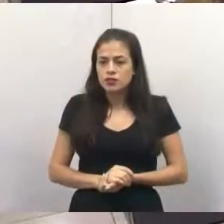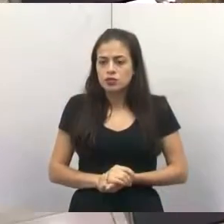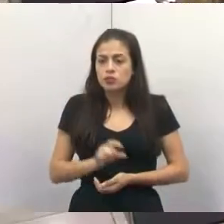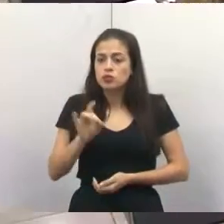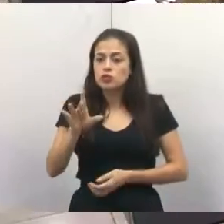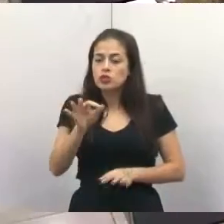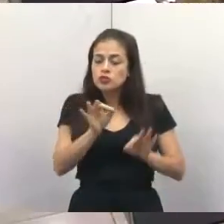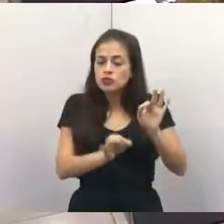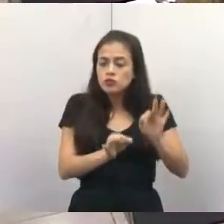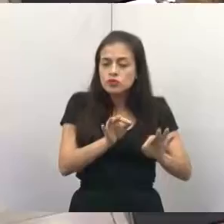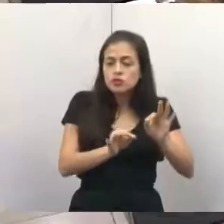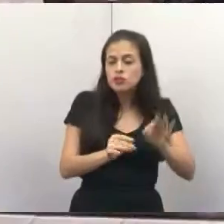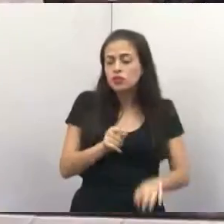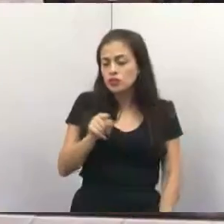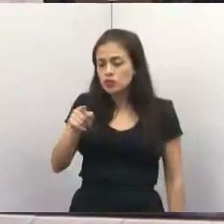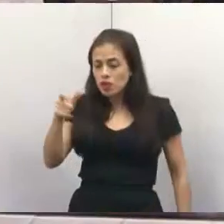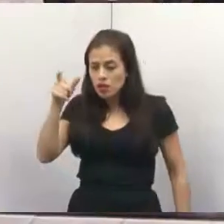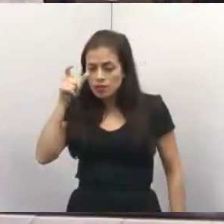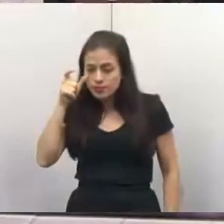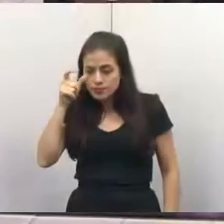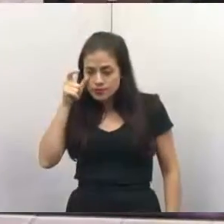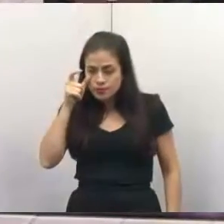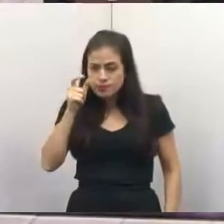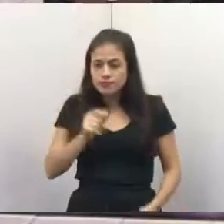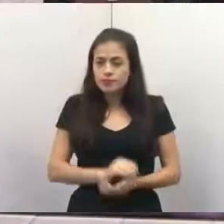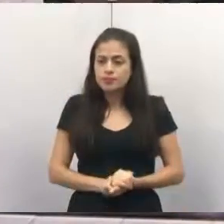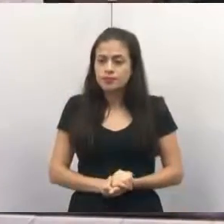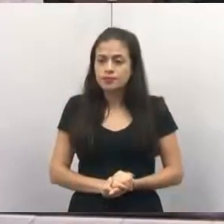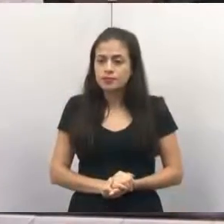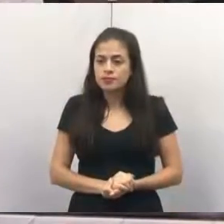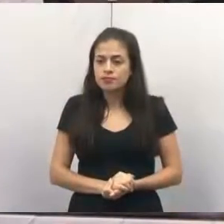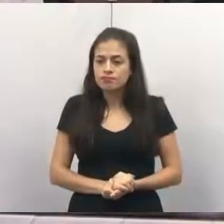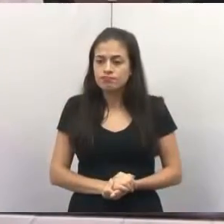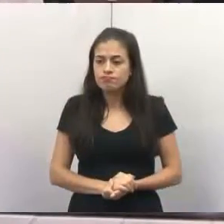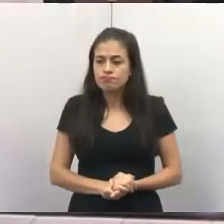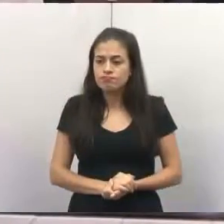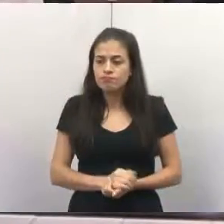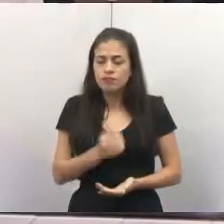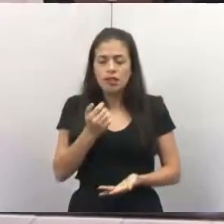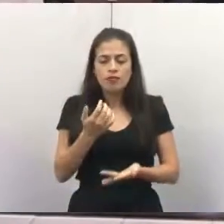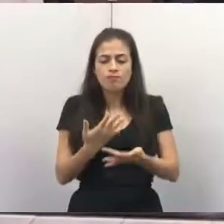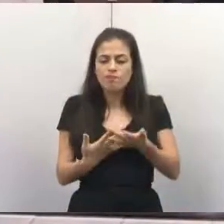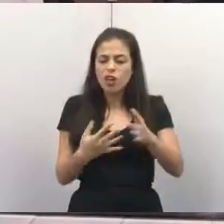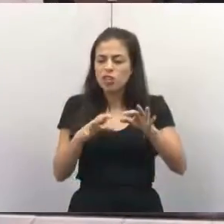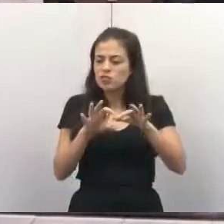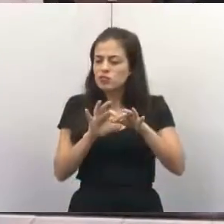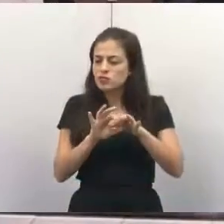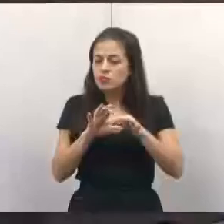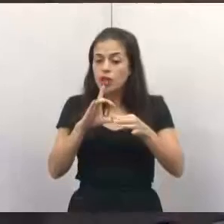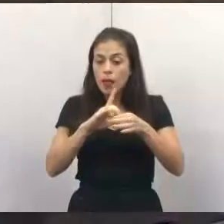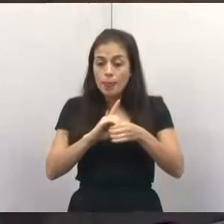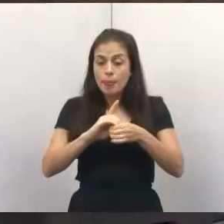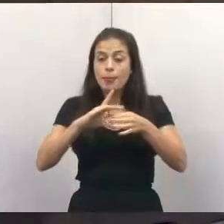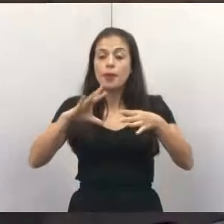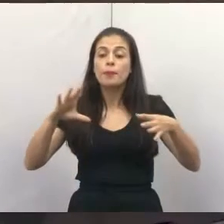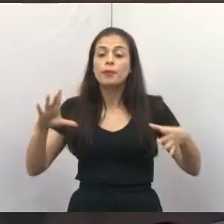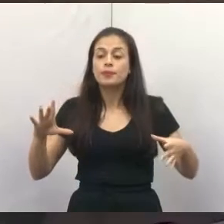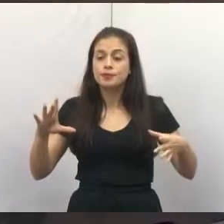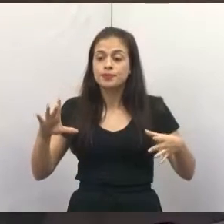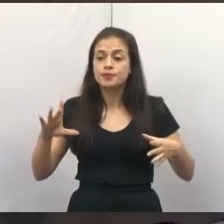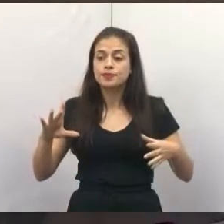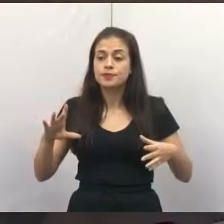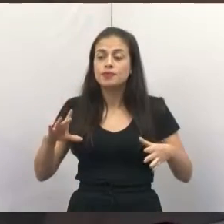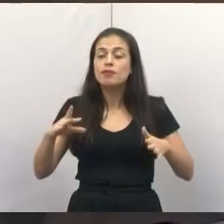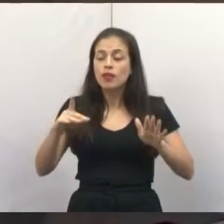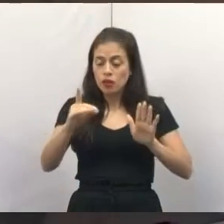justificando, para você que está nos assistindo, não fere em nada a democracia, pelo contrário, dá sim o